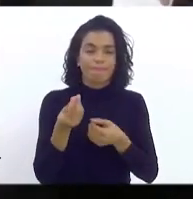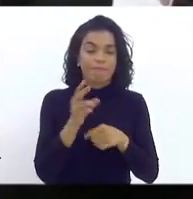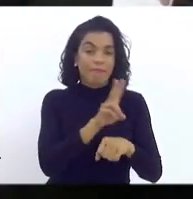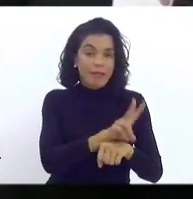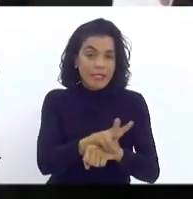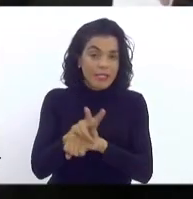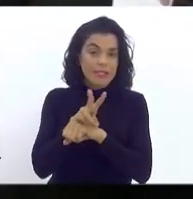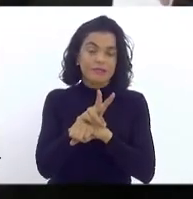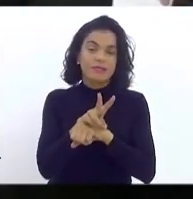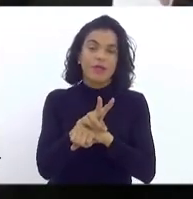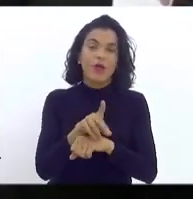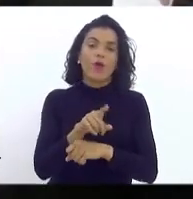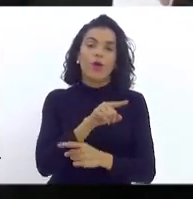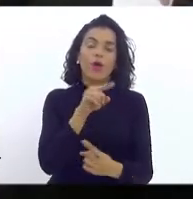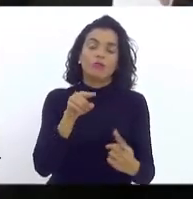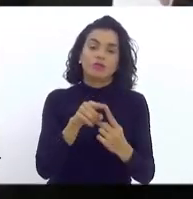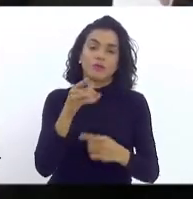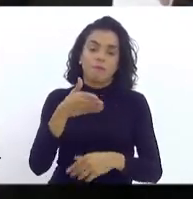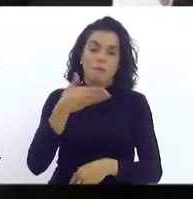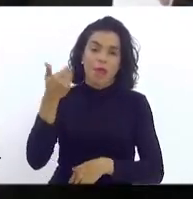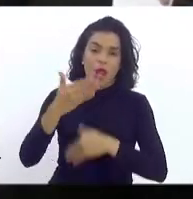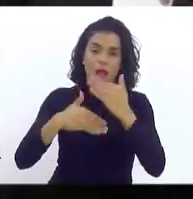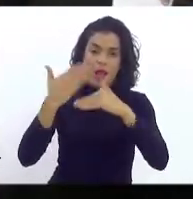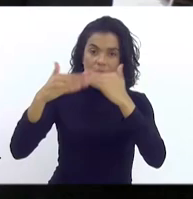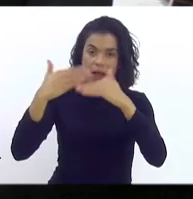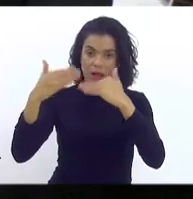operacionalizando para que a gente possa melhorar